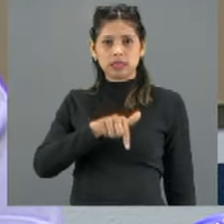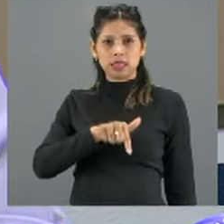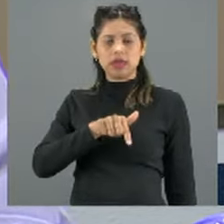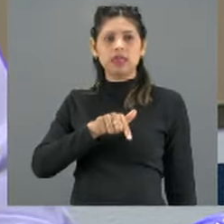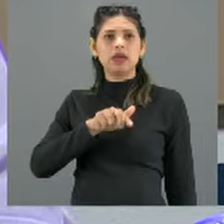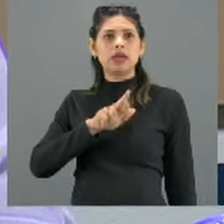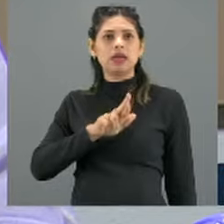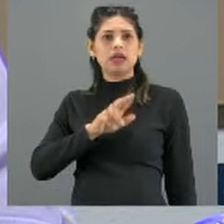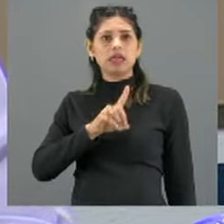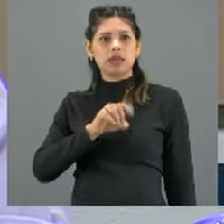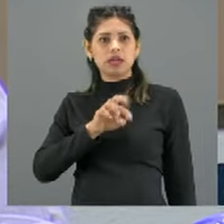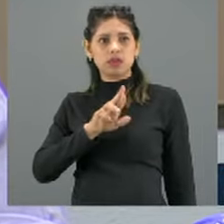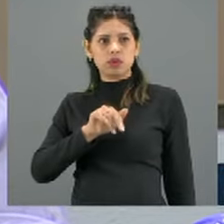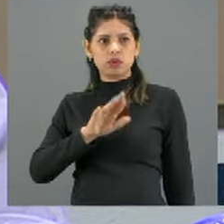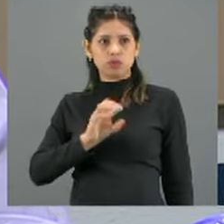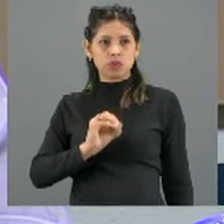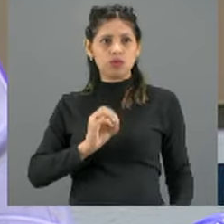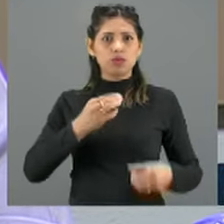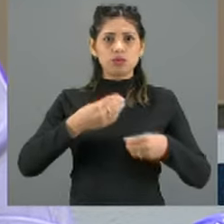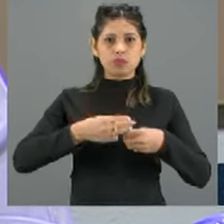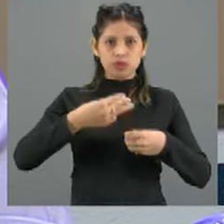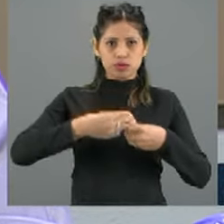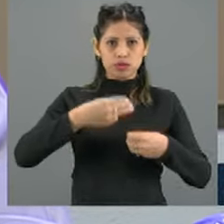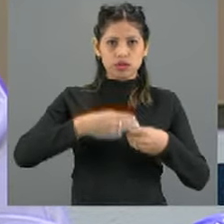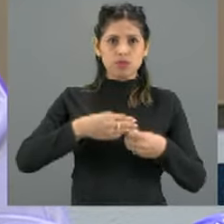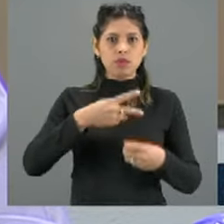Poxoréu. Então,